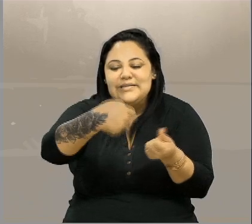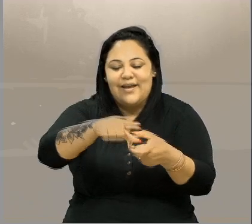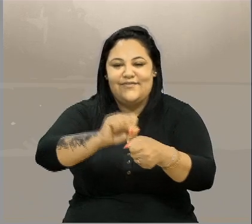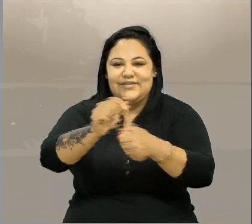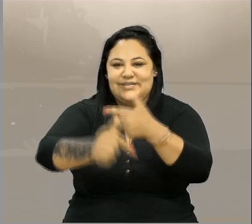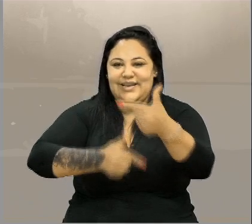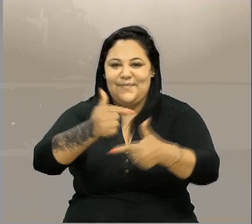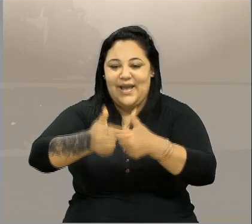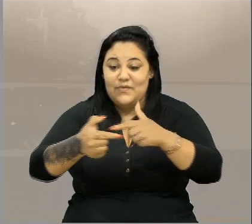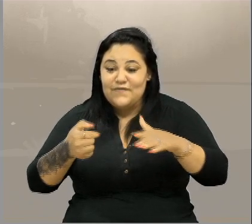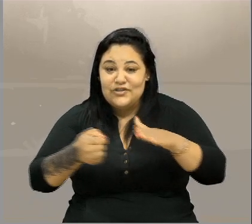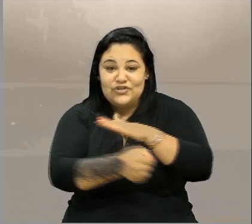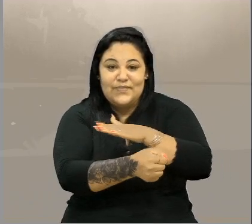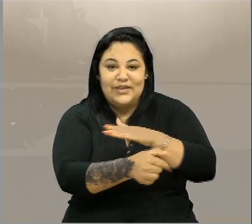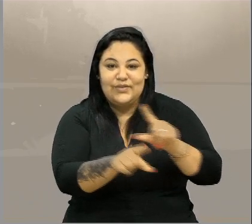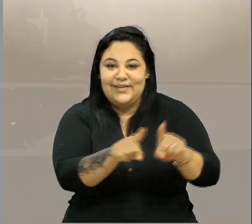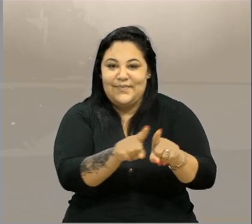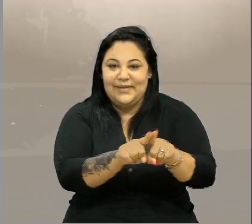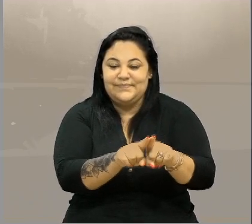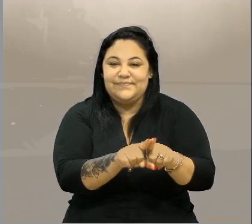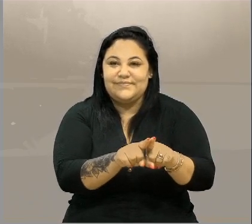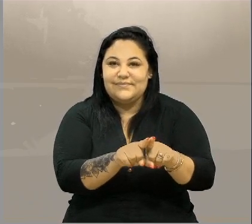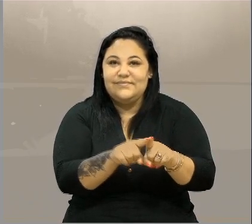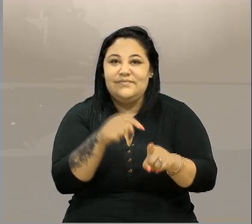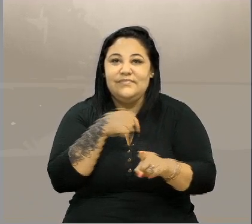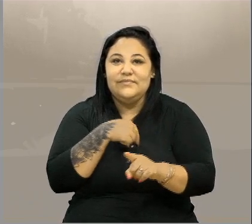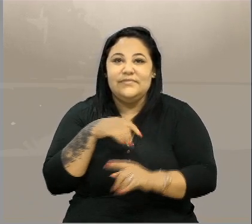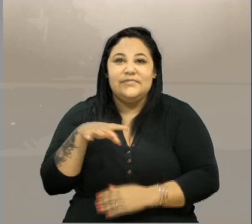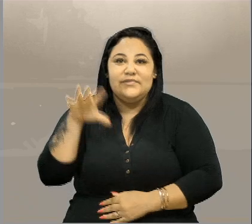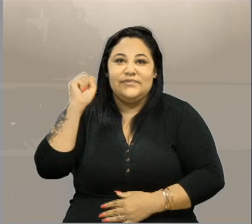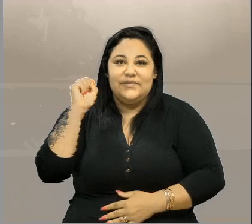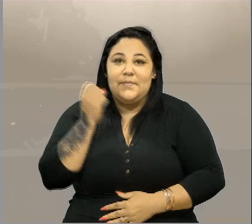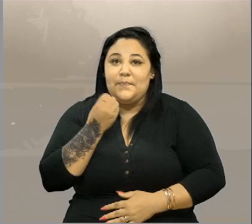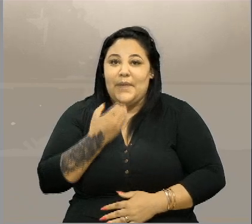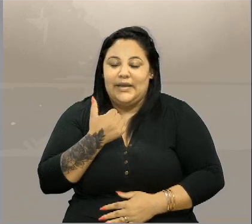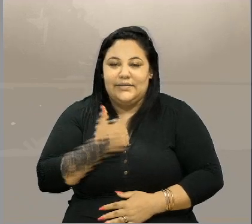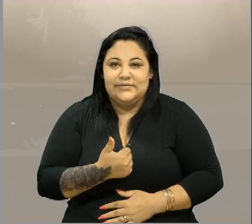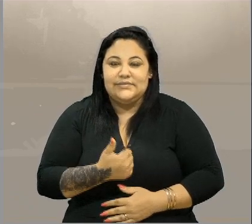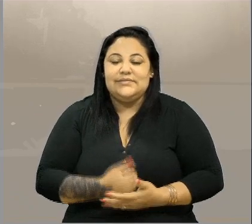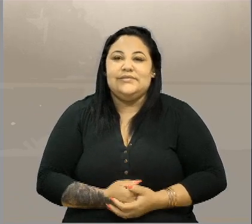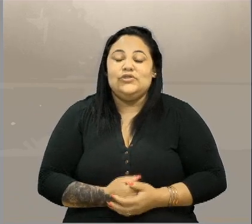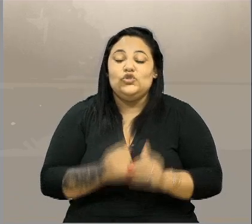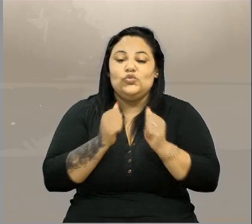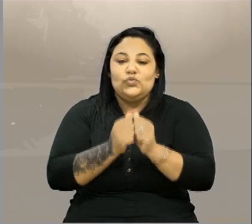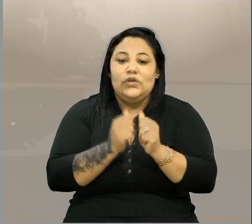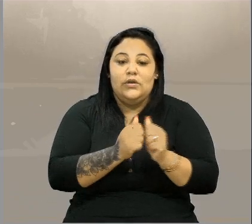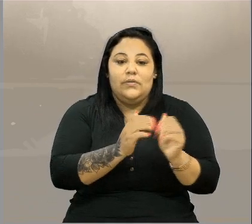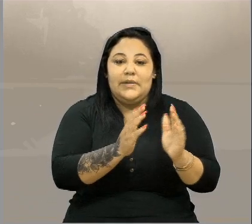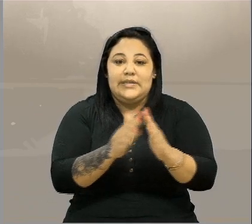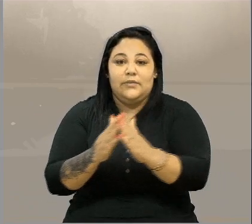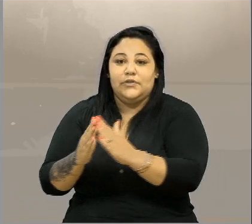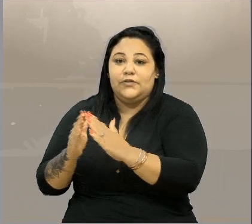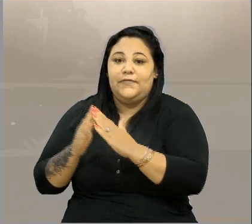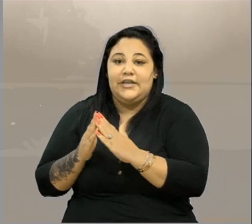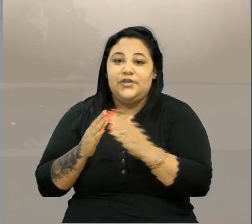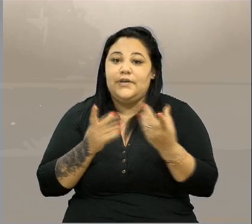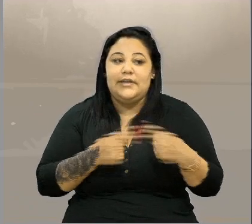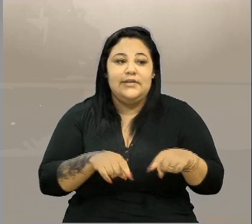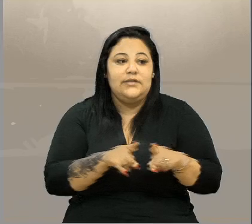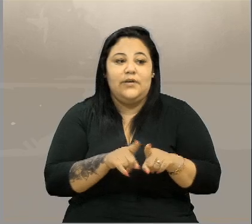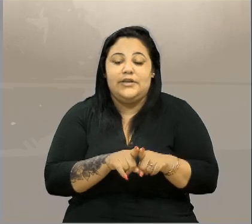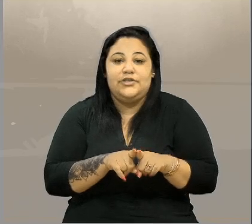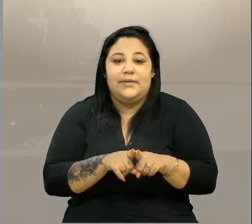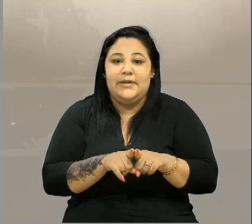um investimento ali. E eu vibrei muito junto com os moradores quando, de fato, né, nós tivemos a licitação, a